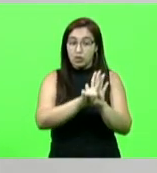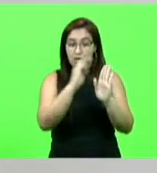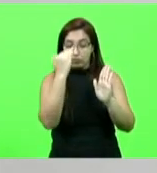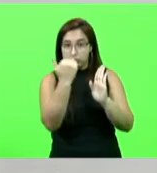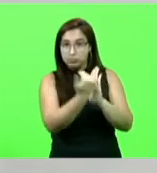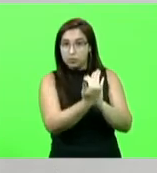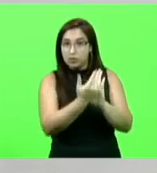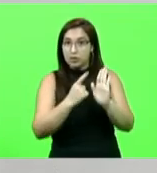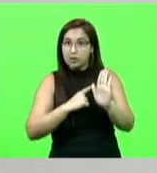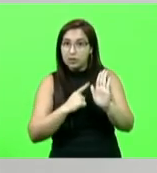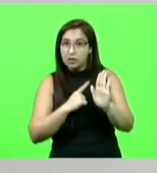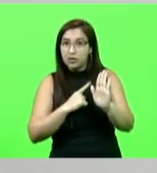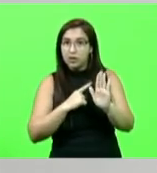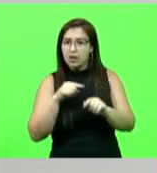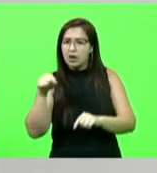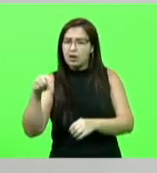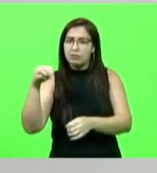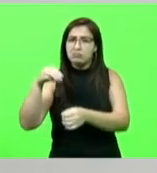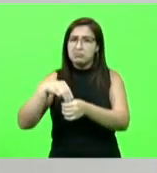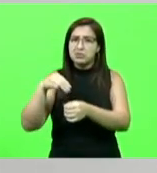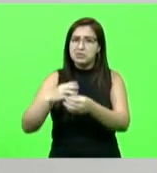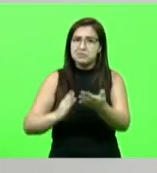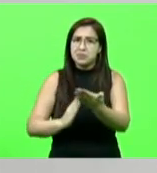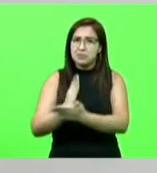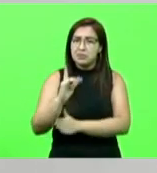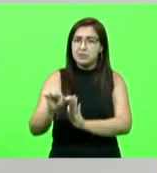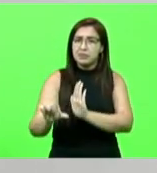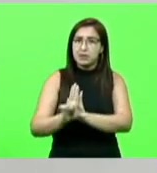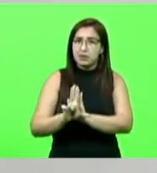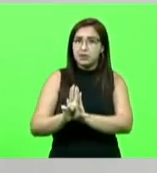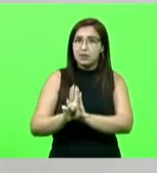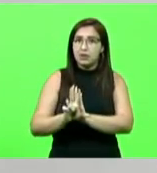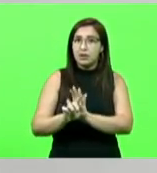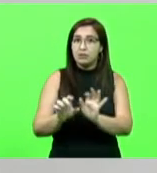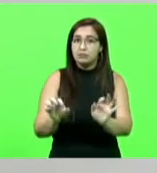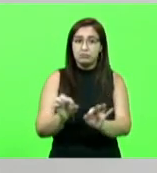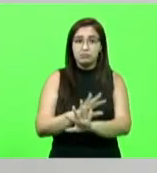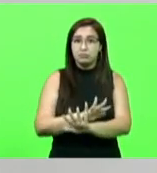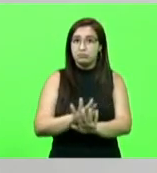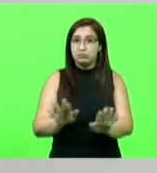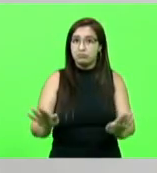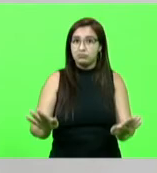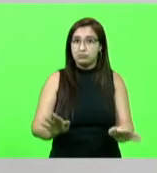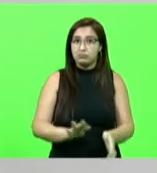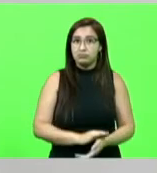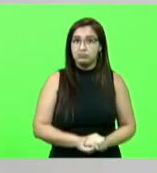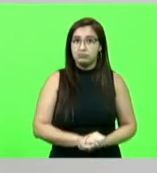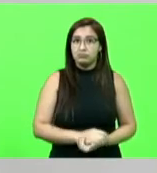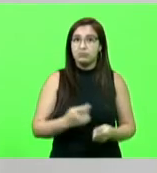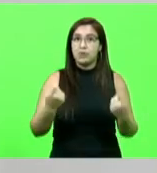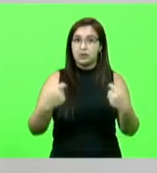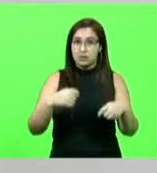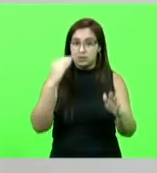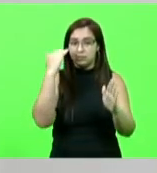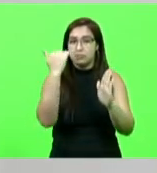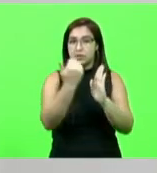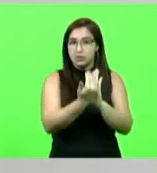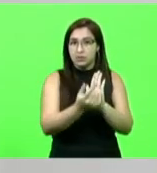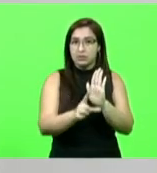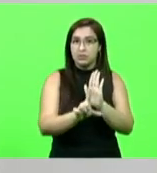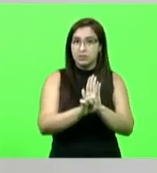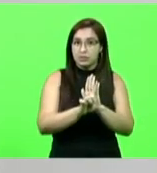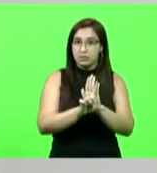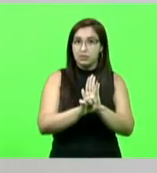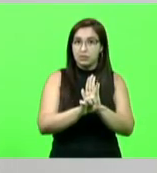o município aprovou a lei, acabou. Tem que ser cumprida a lei, tem que